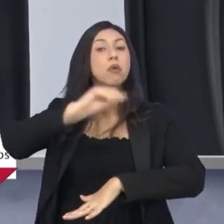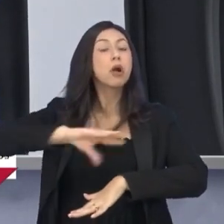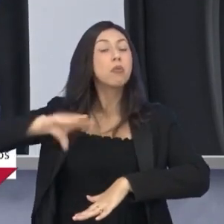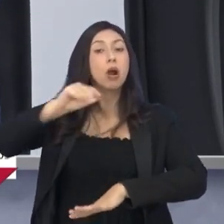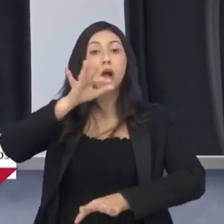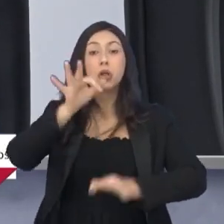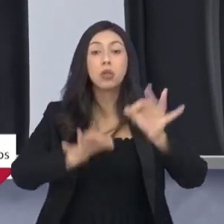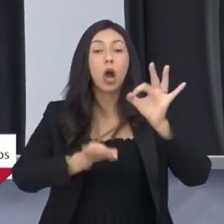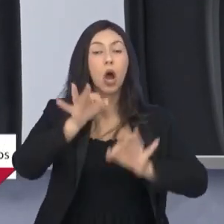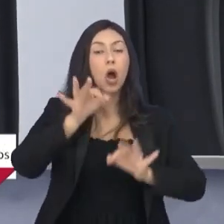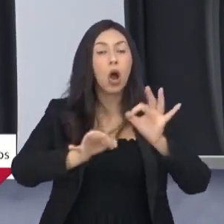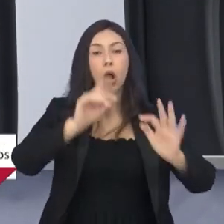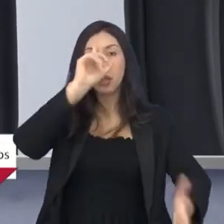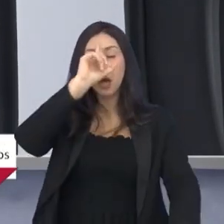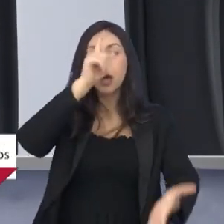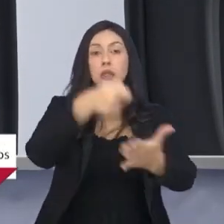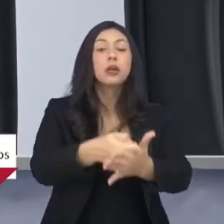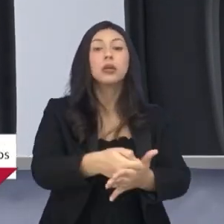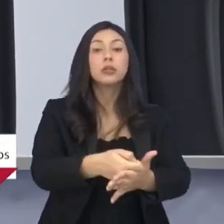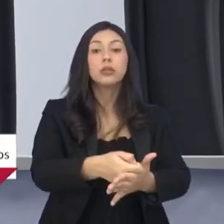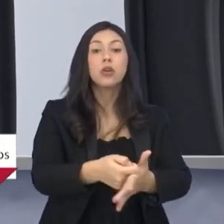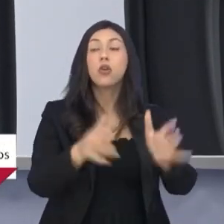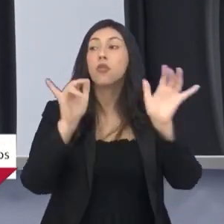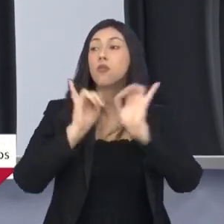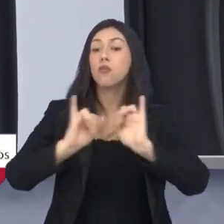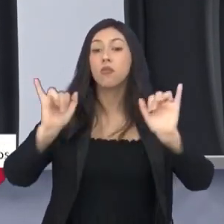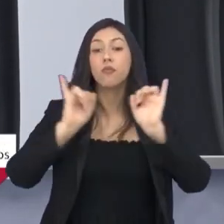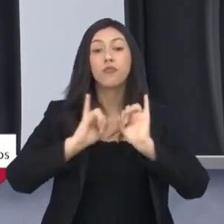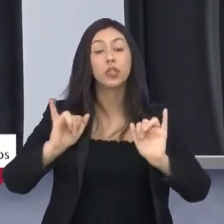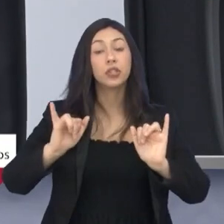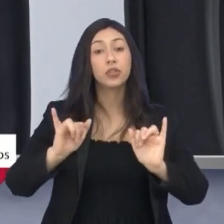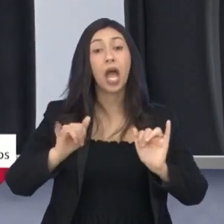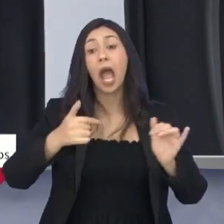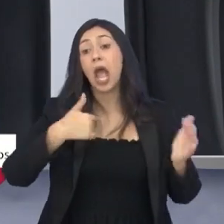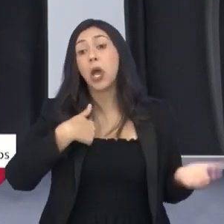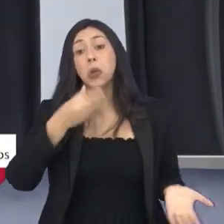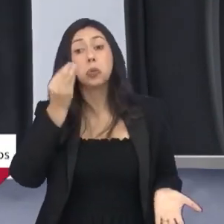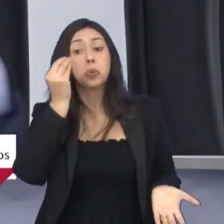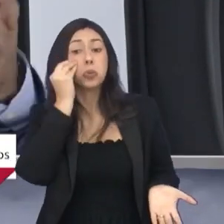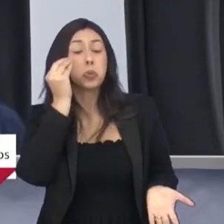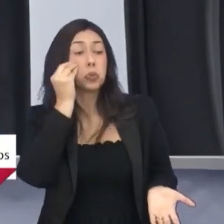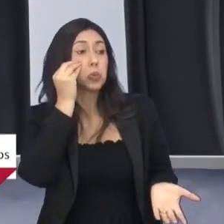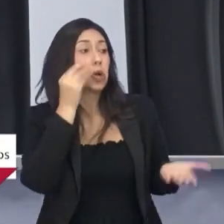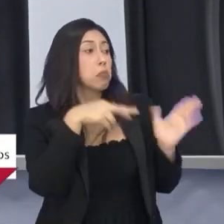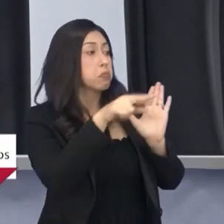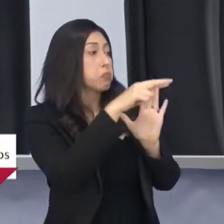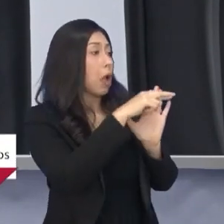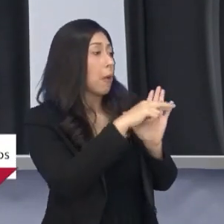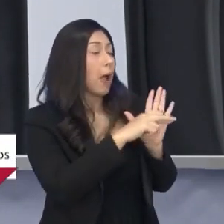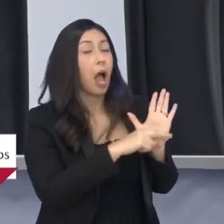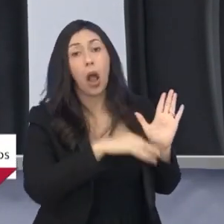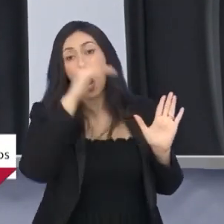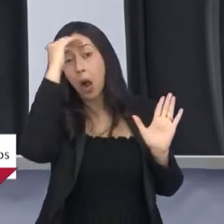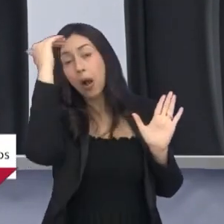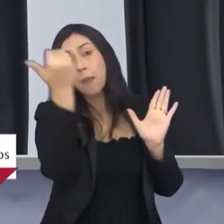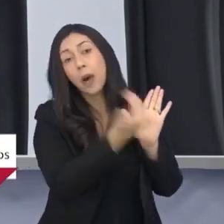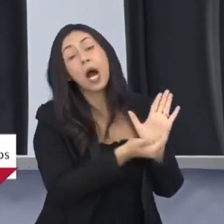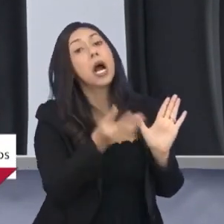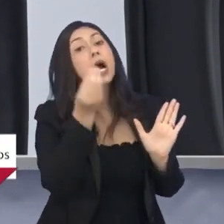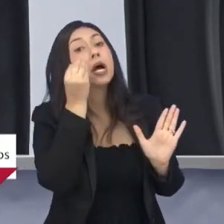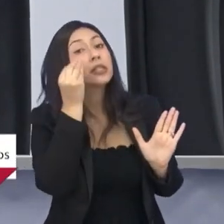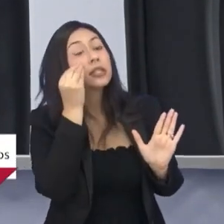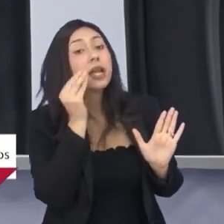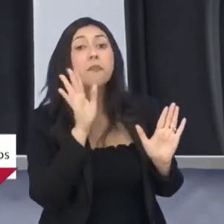julgamentos do tribunal e dizendo eu tentei cumprir as recomendações do tribunal mas meus